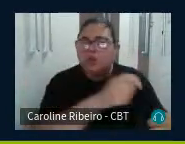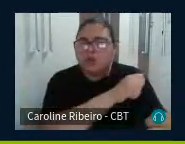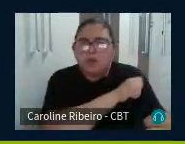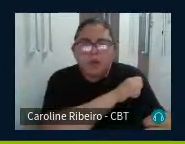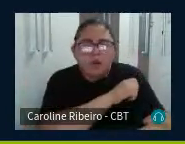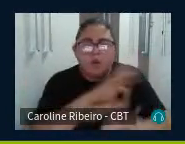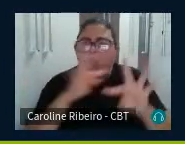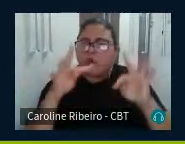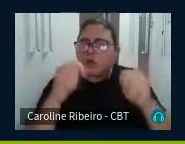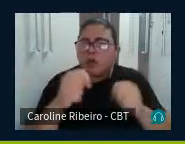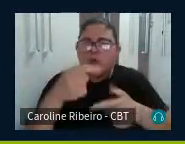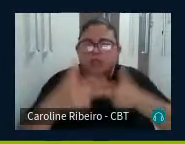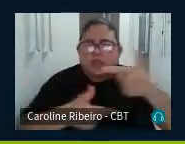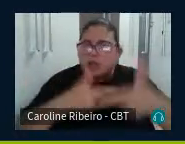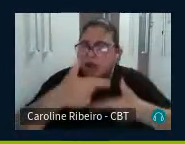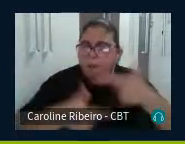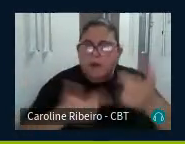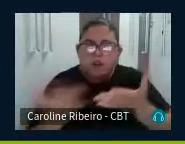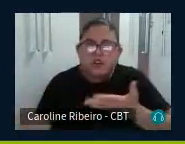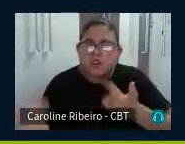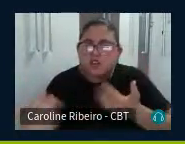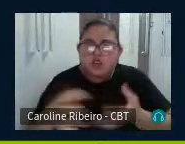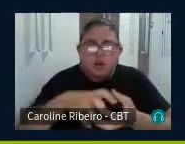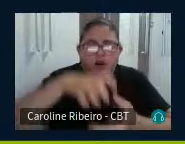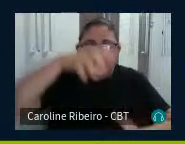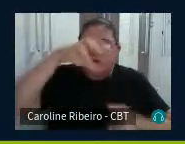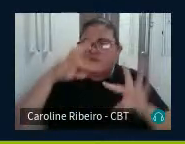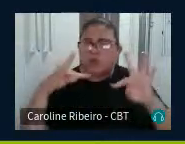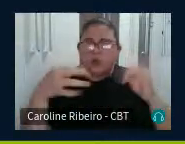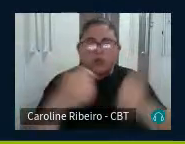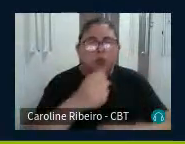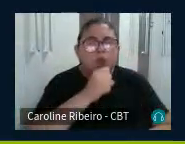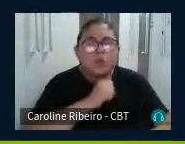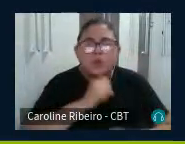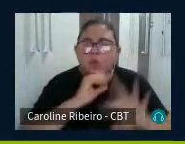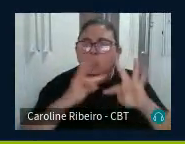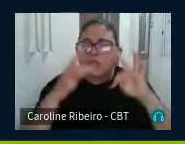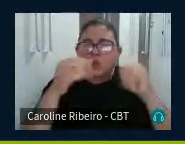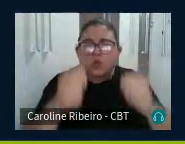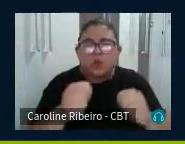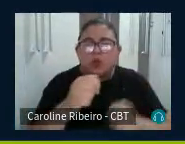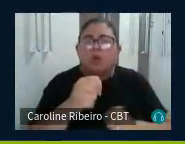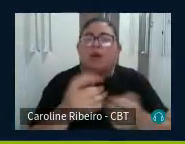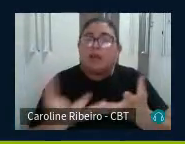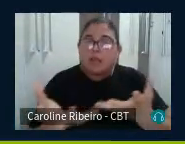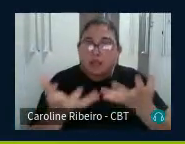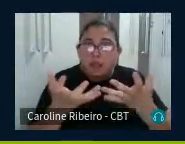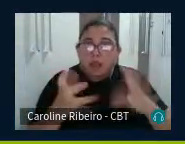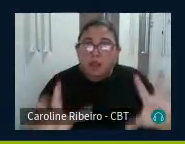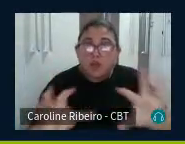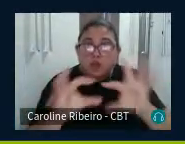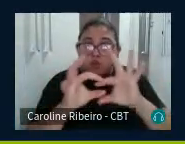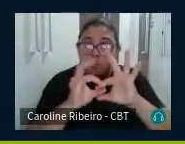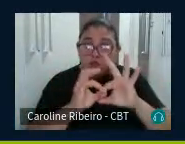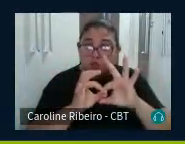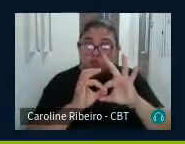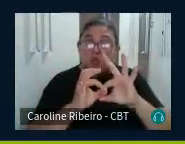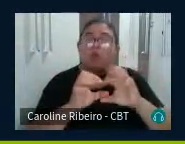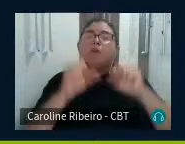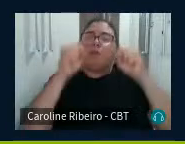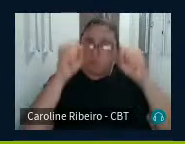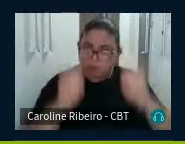os alunos, todos os jovens, moças, rapazes que queiram fazer parte desta comunidade têm espaço.